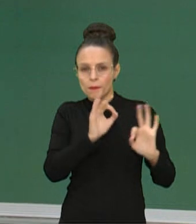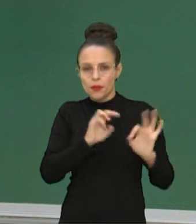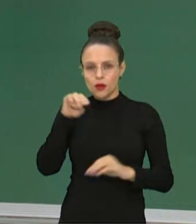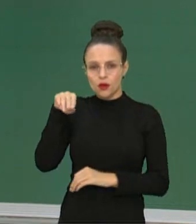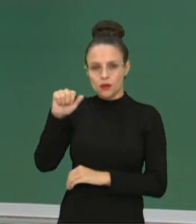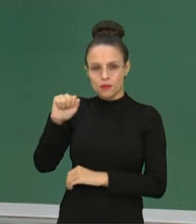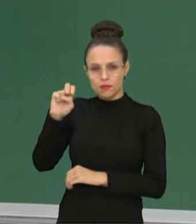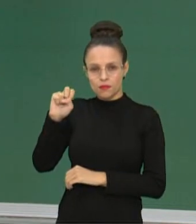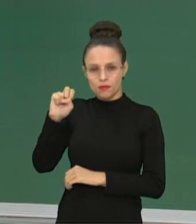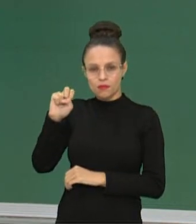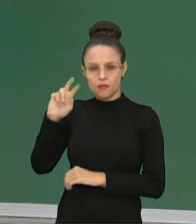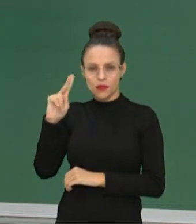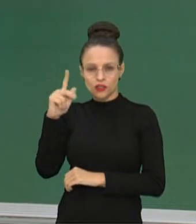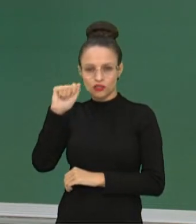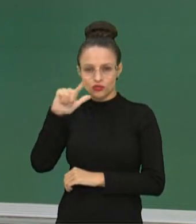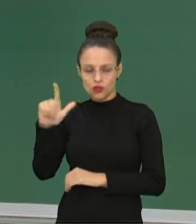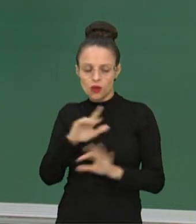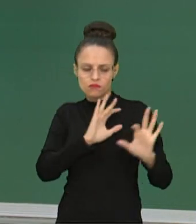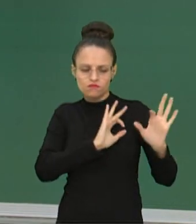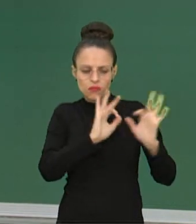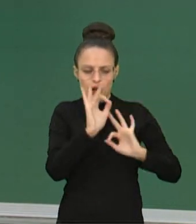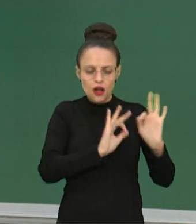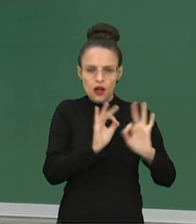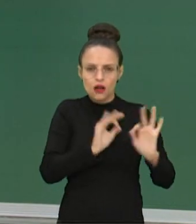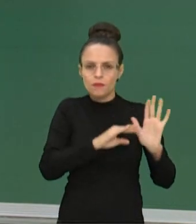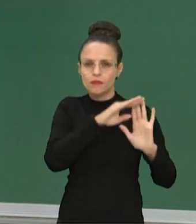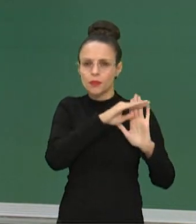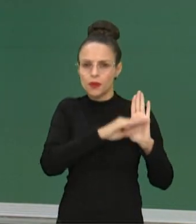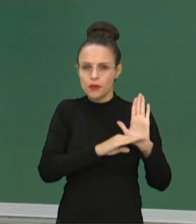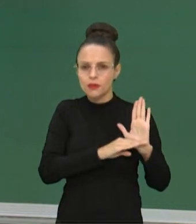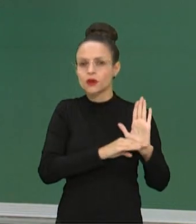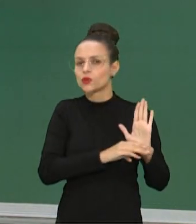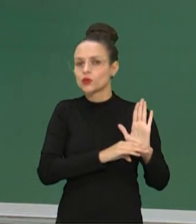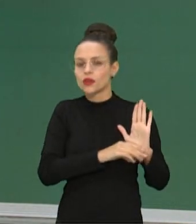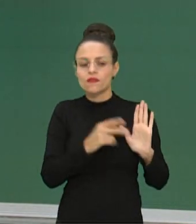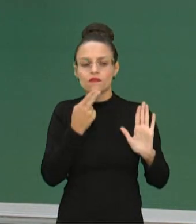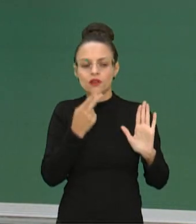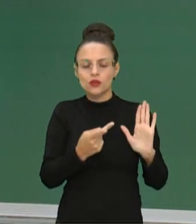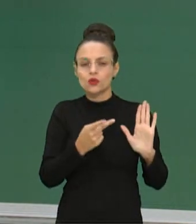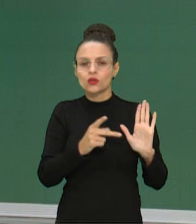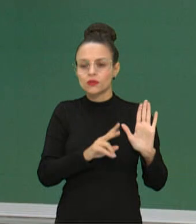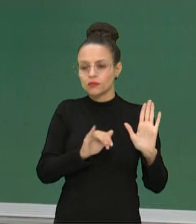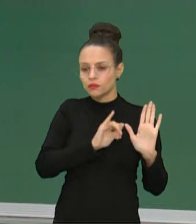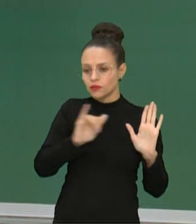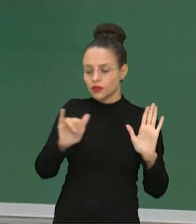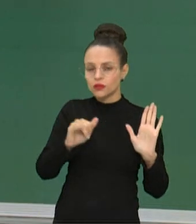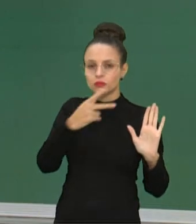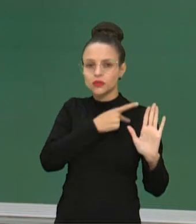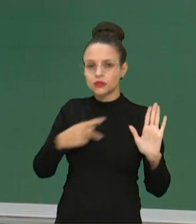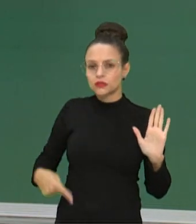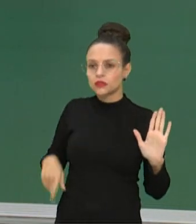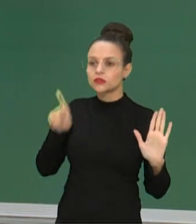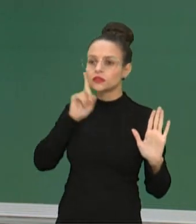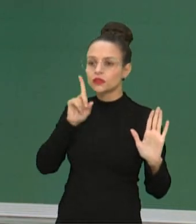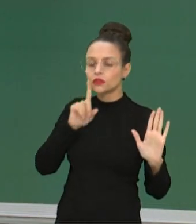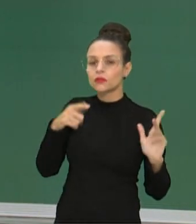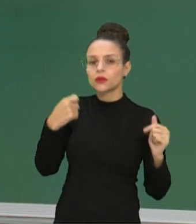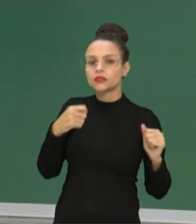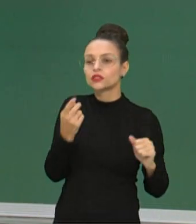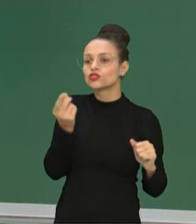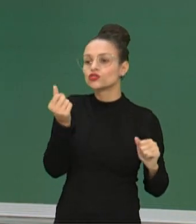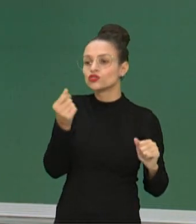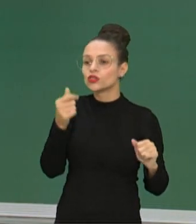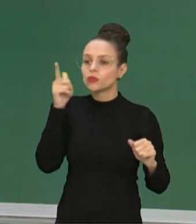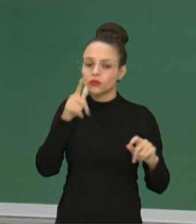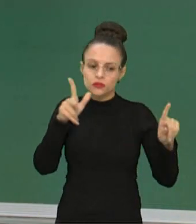Marshall vem de George Marshall, o cara que falou para, entre aspas, o presidente dos Estados Unidos: ó, a gente precisa mandar dinheiro para eles